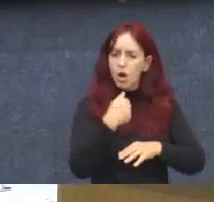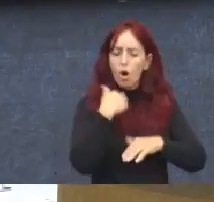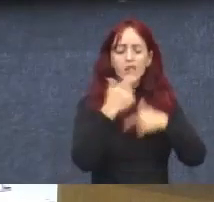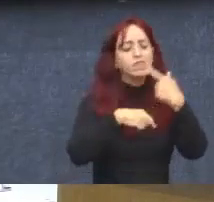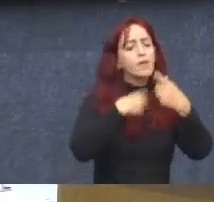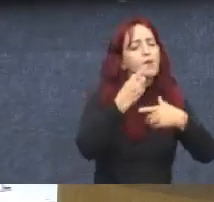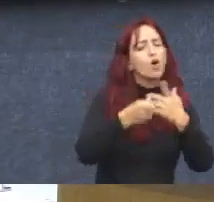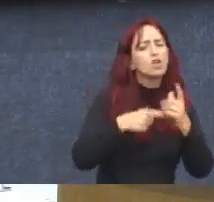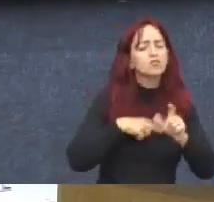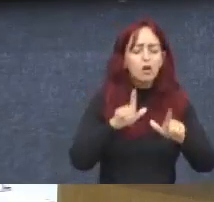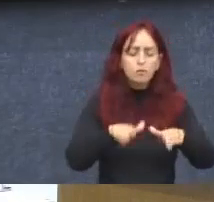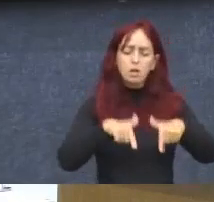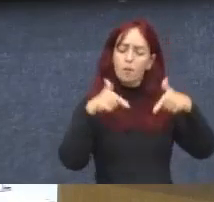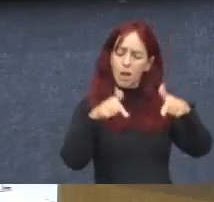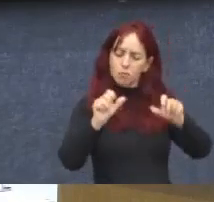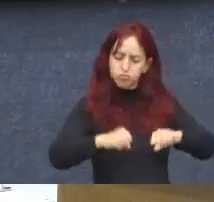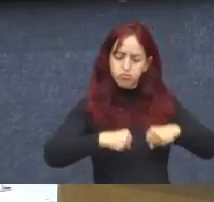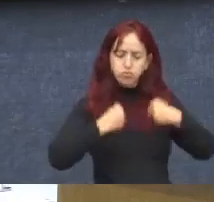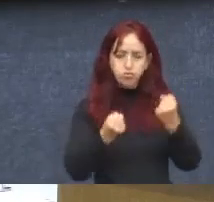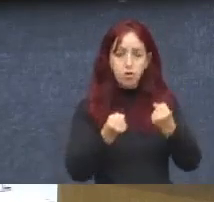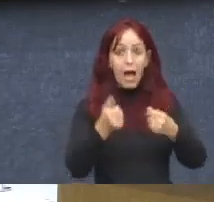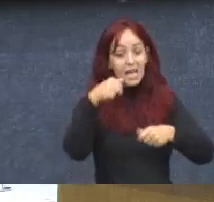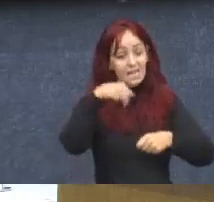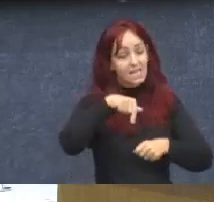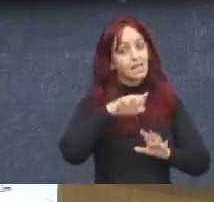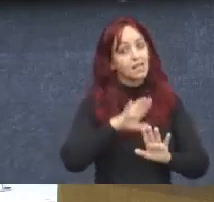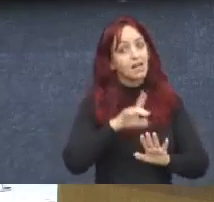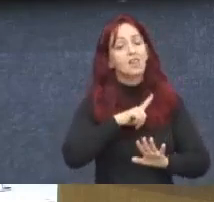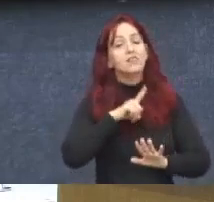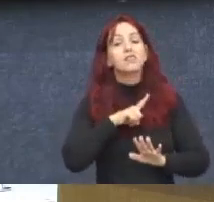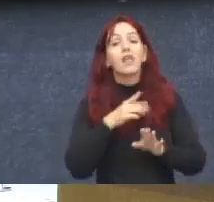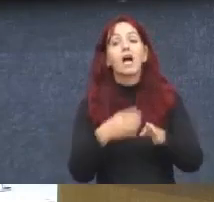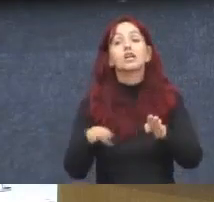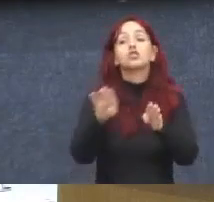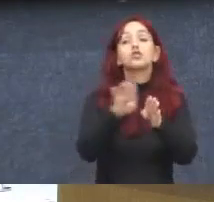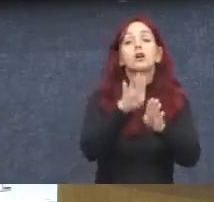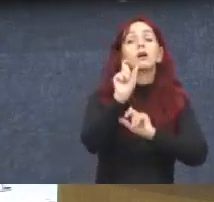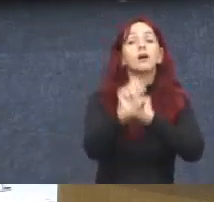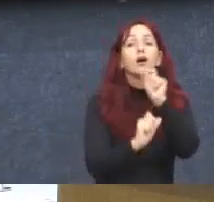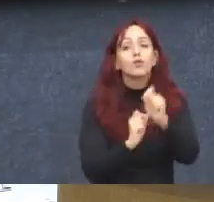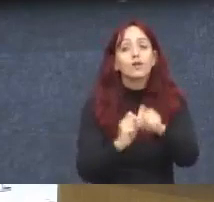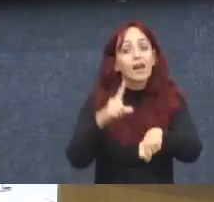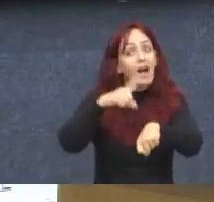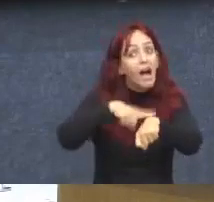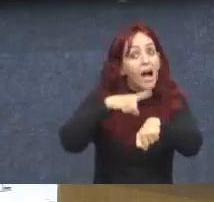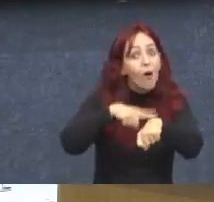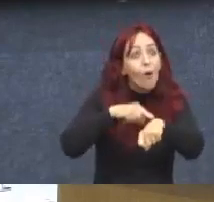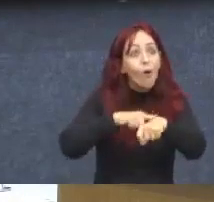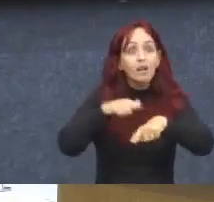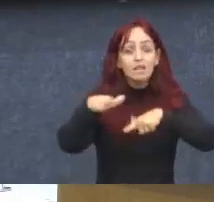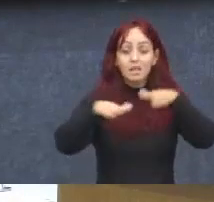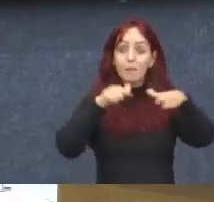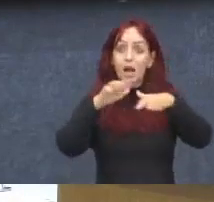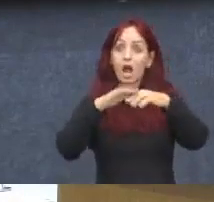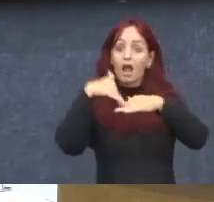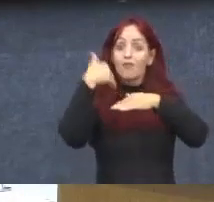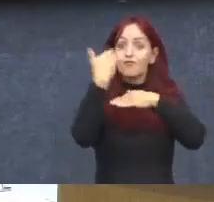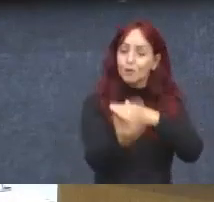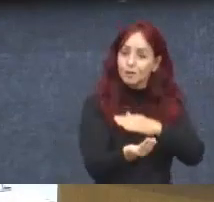muito trabalhar aqui para dentro, está chegando a hora de intensificar o trabalho lá para